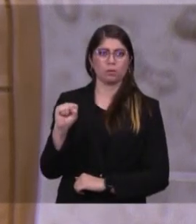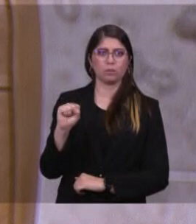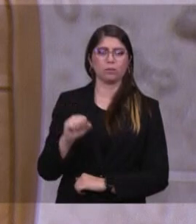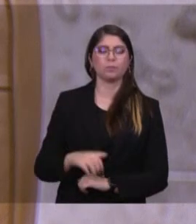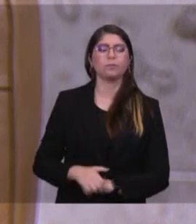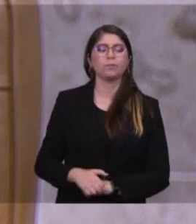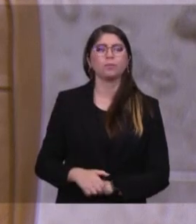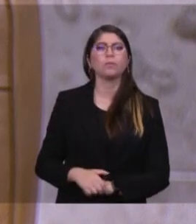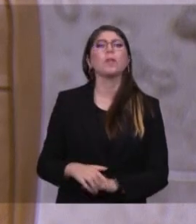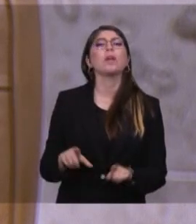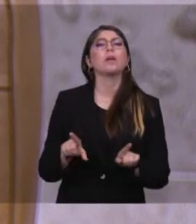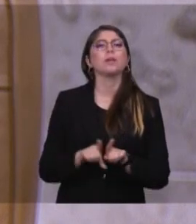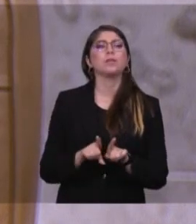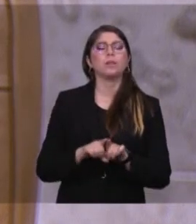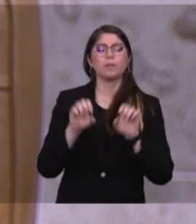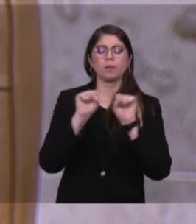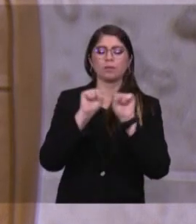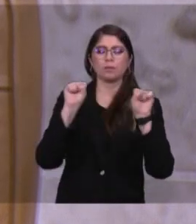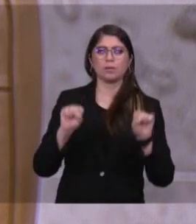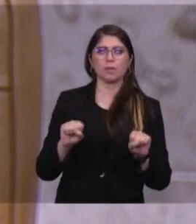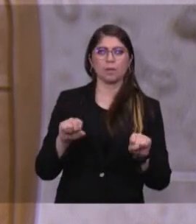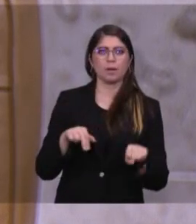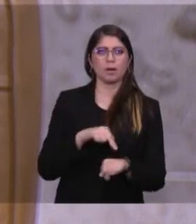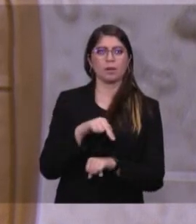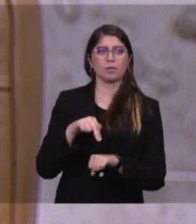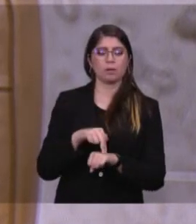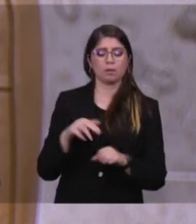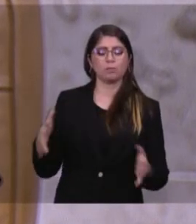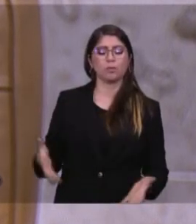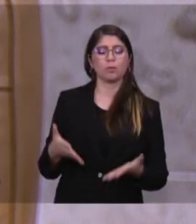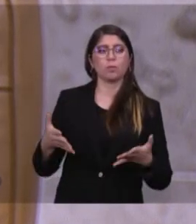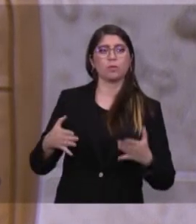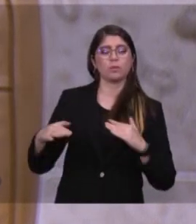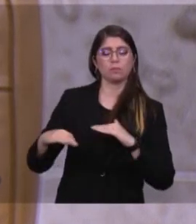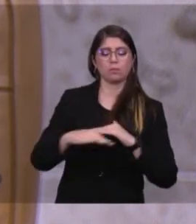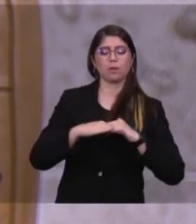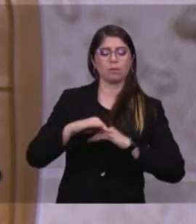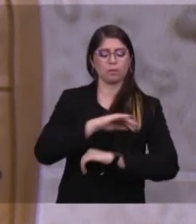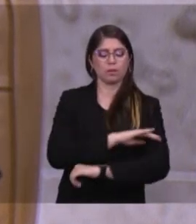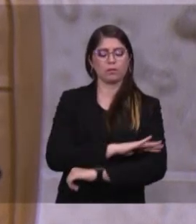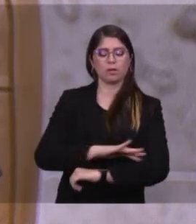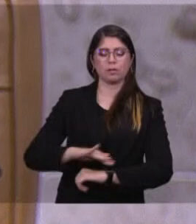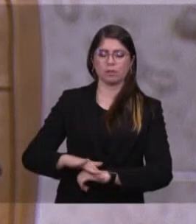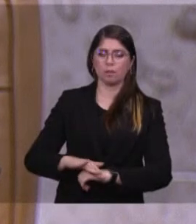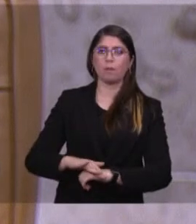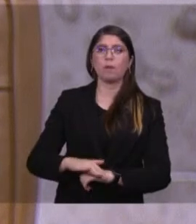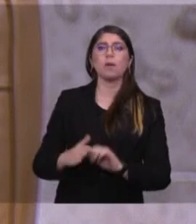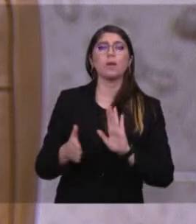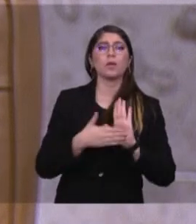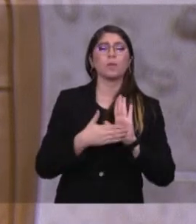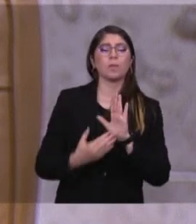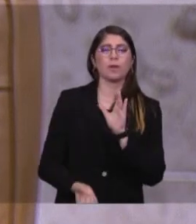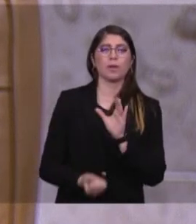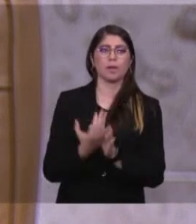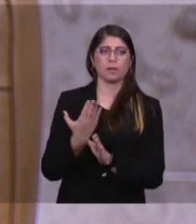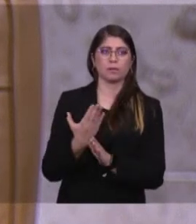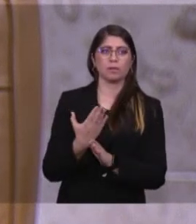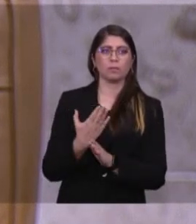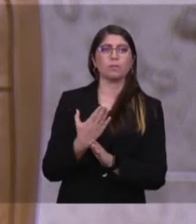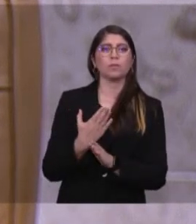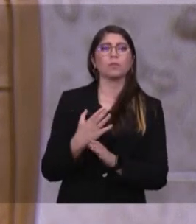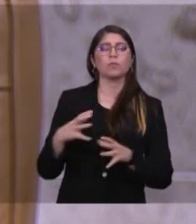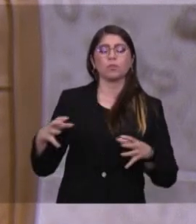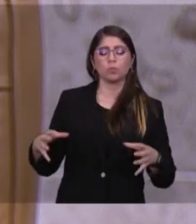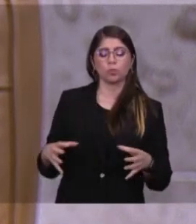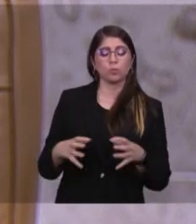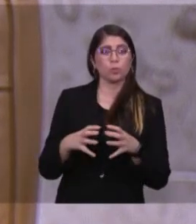outras medidas, instituiu o Sistema Nacional de Promoção da Igualdade Racial, que propõe a criação de uma rede